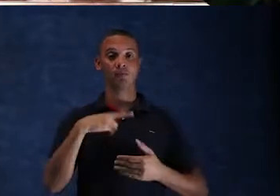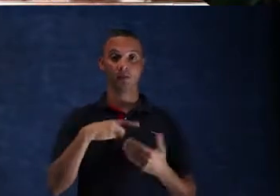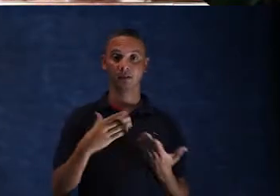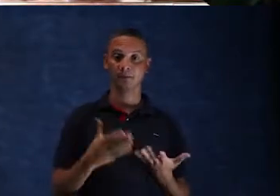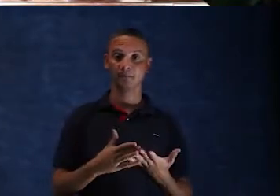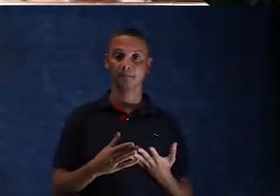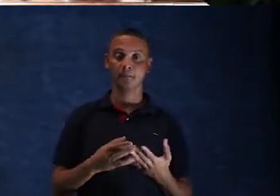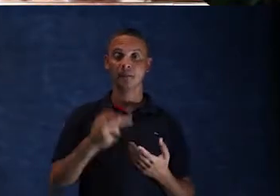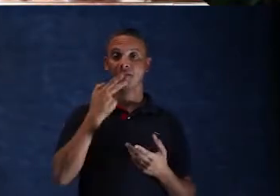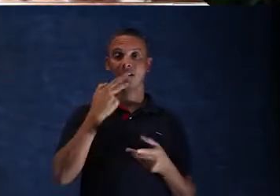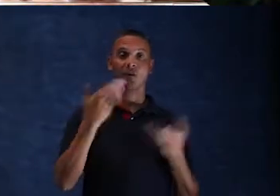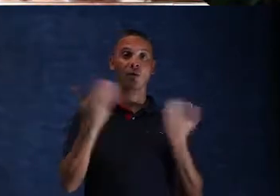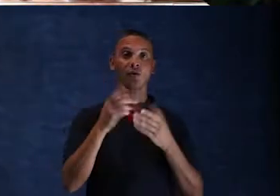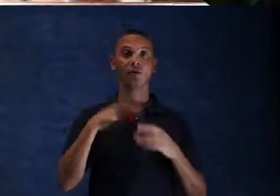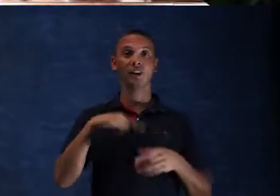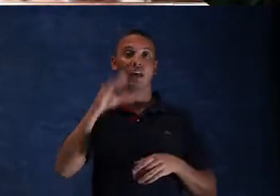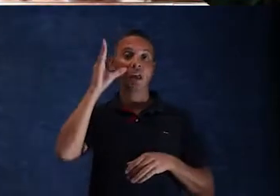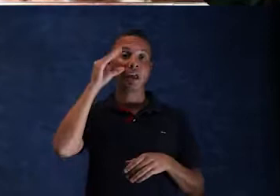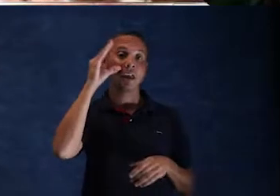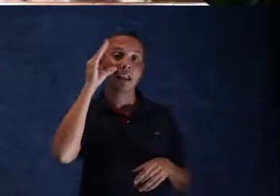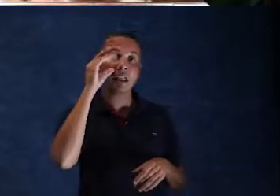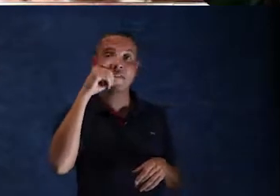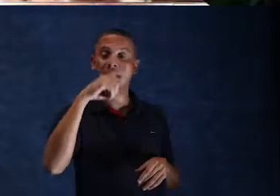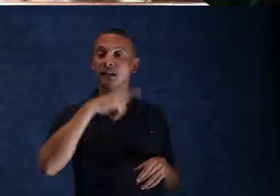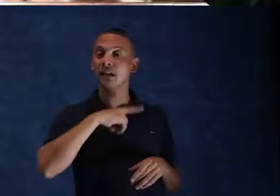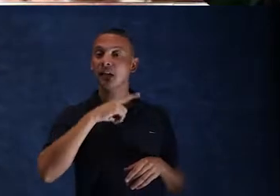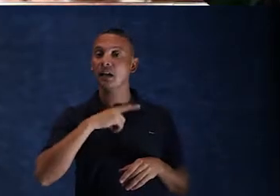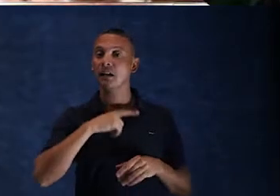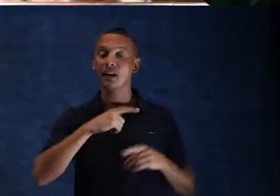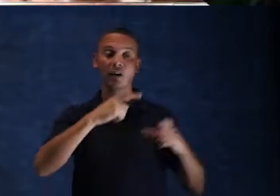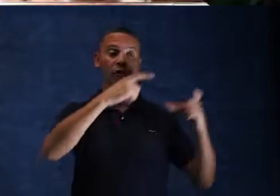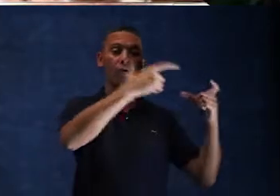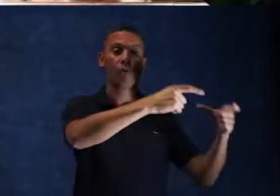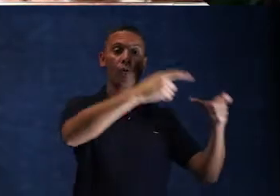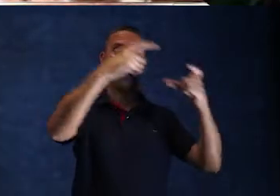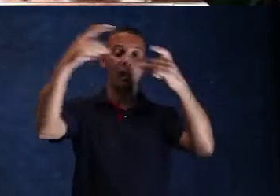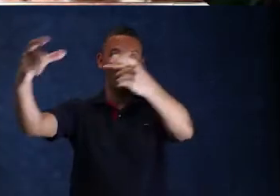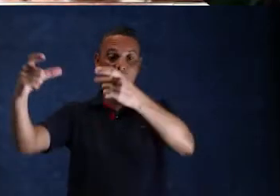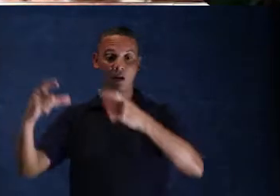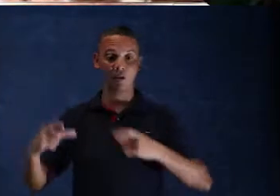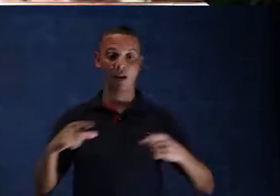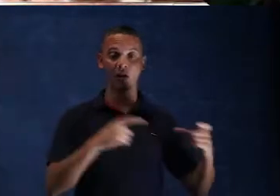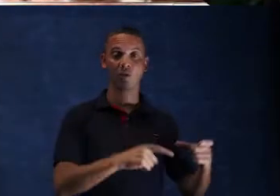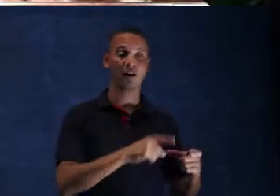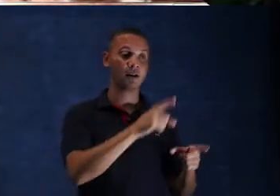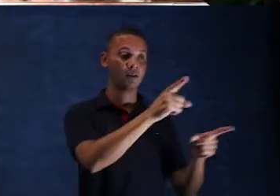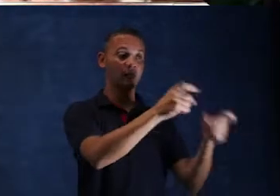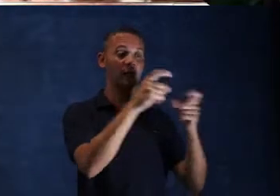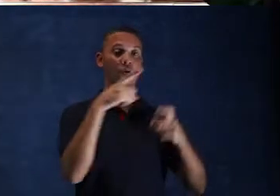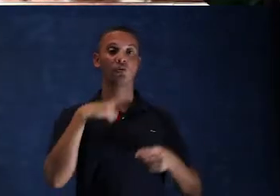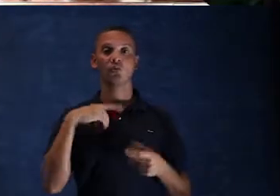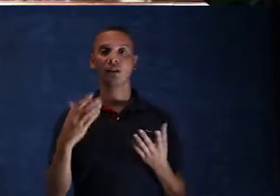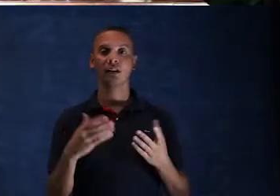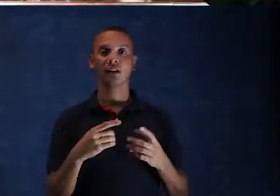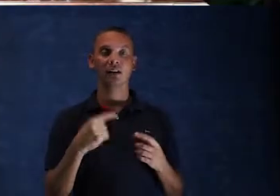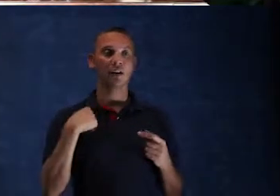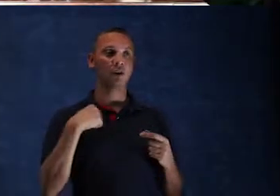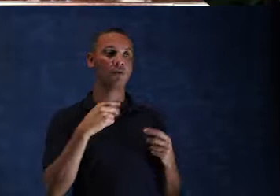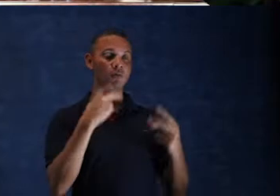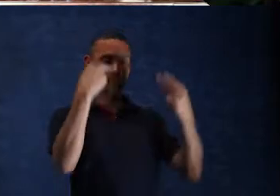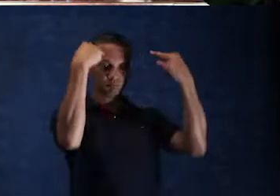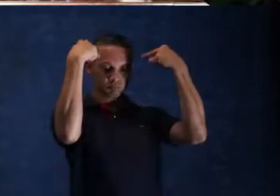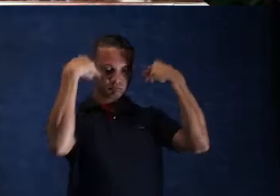também sobre esse interesse pelo lugar do criminoso, ou de vermos